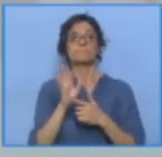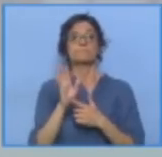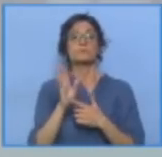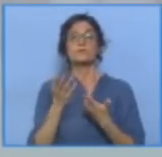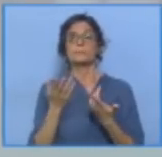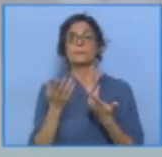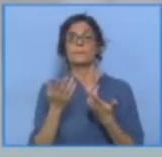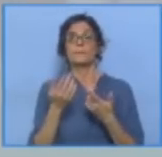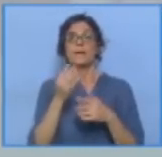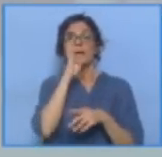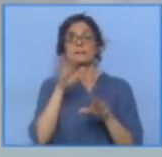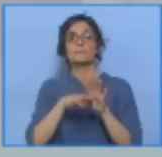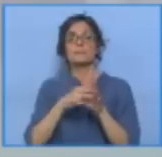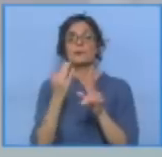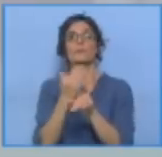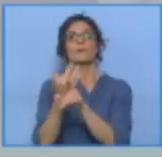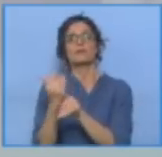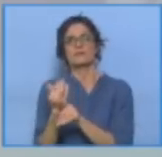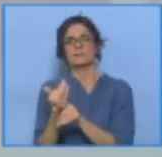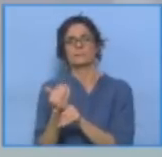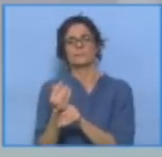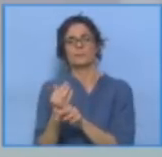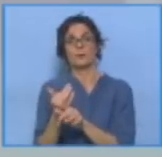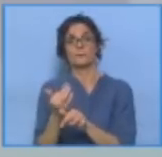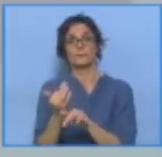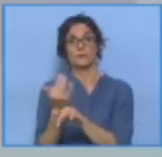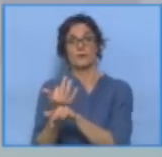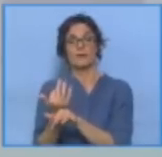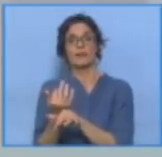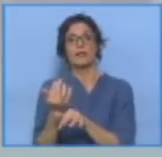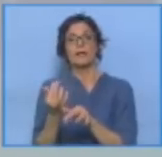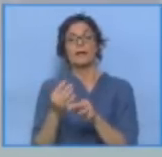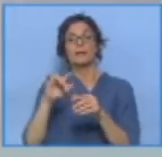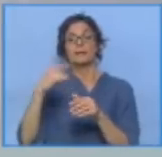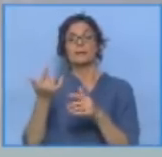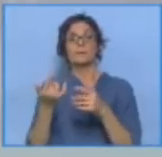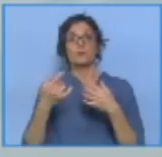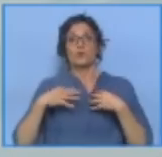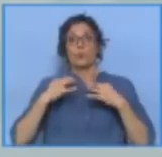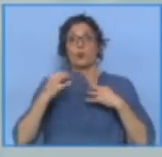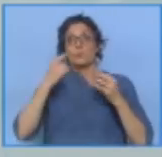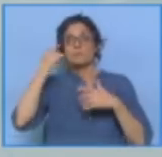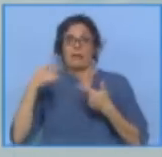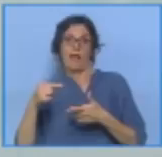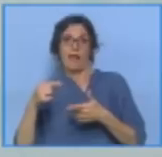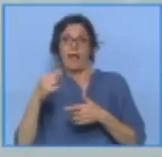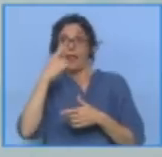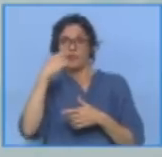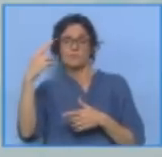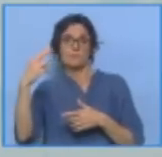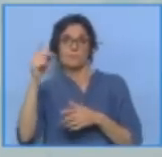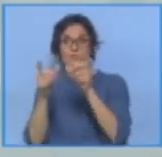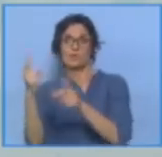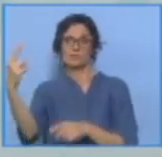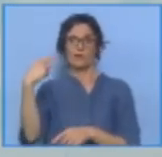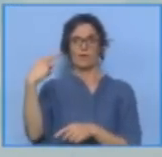roupa diferente, é uma roupa de festa, e os outros olham para nós de uma forma diferente. Frei José Nunes, nós temos que ser sinal para os outros, portanto esta roupa é os